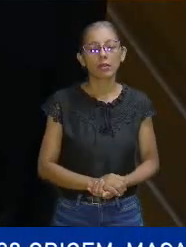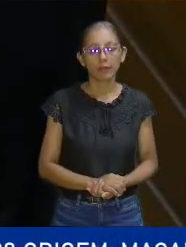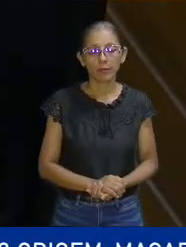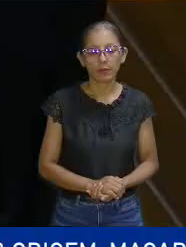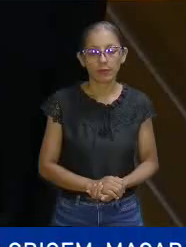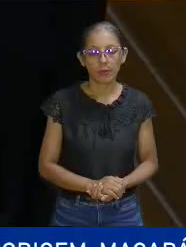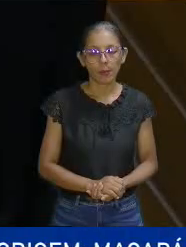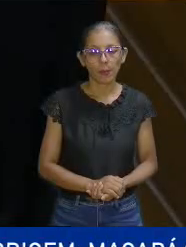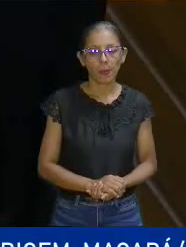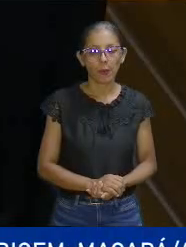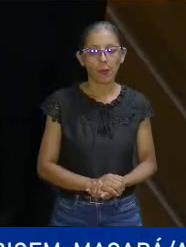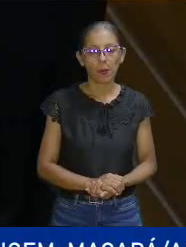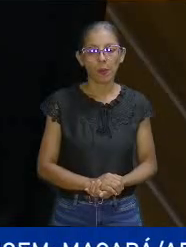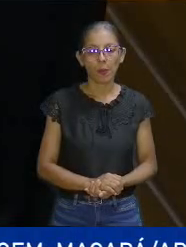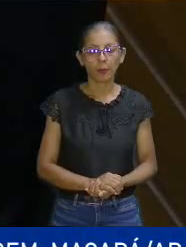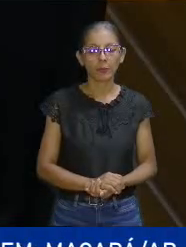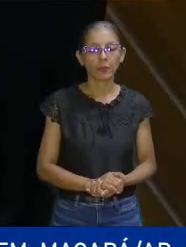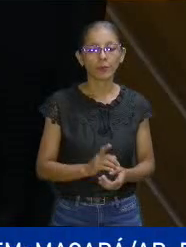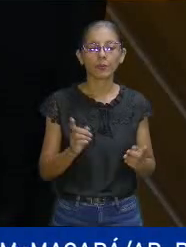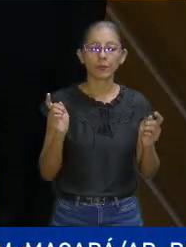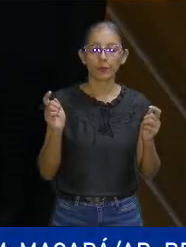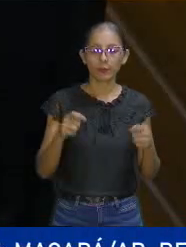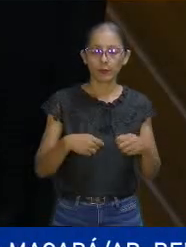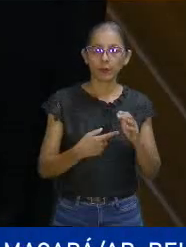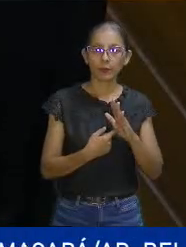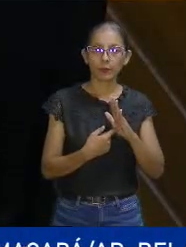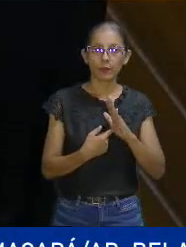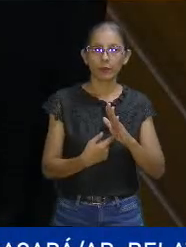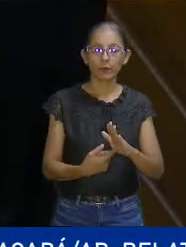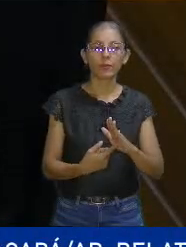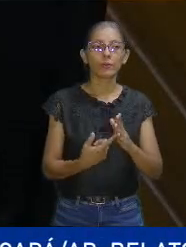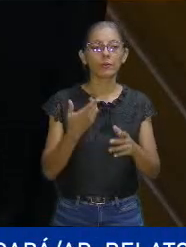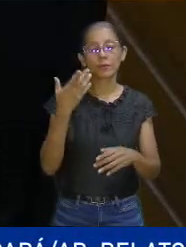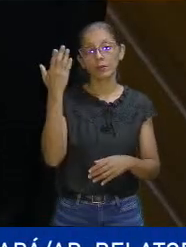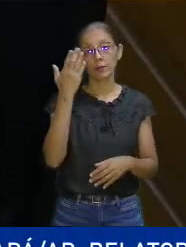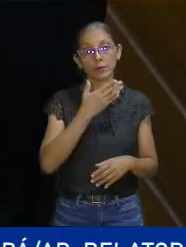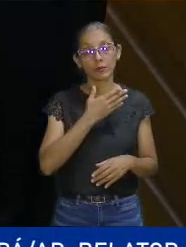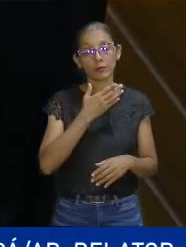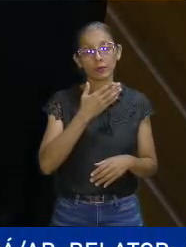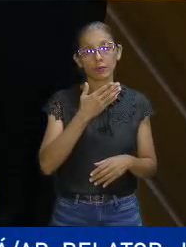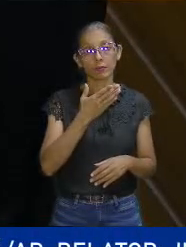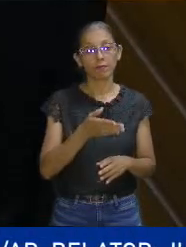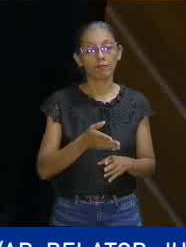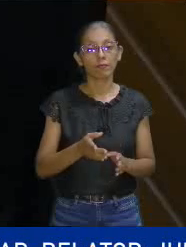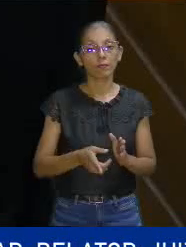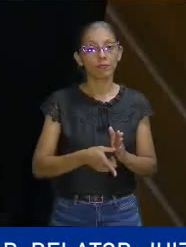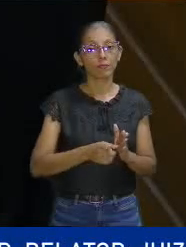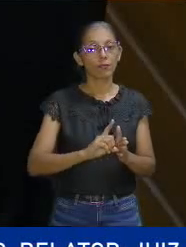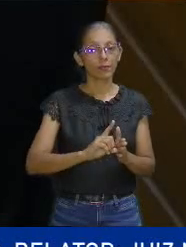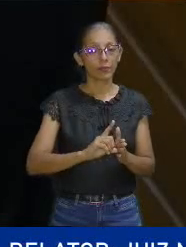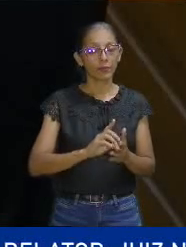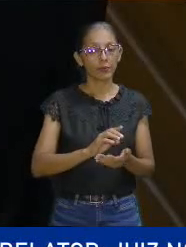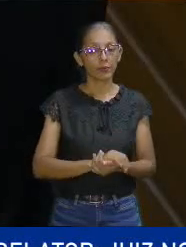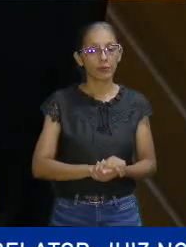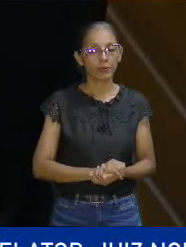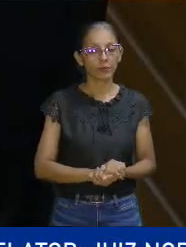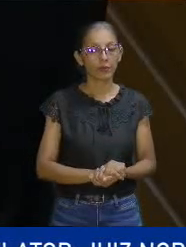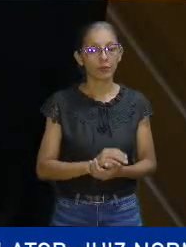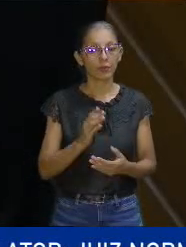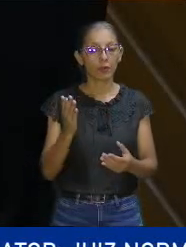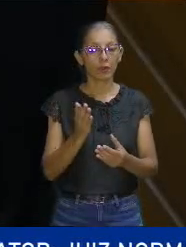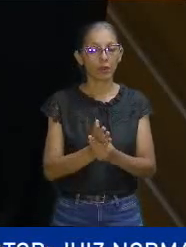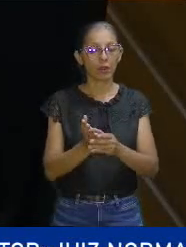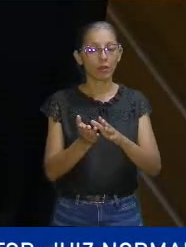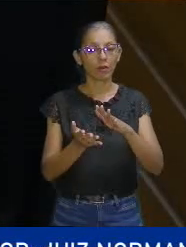cuja existência e violação devem ser demonstrados de plano por prova pré-constituída. No caso dos autos, o impetente alega